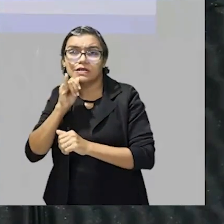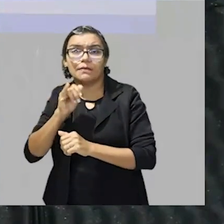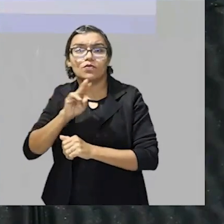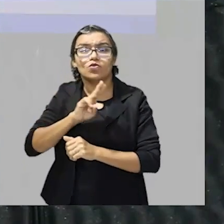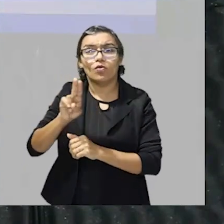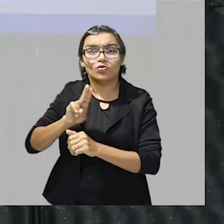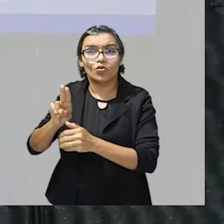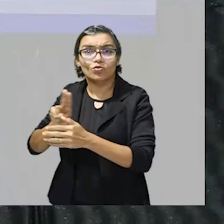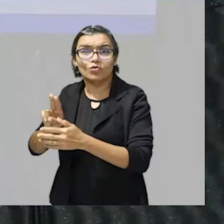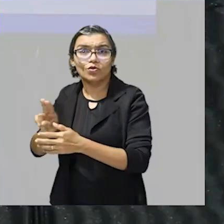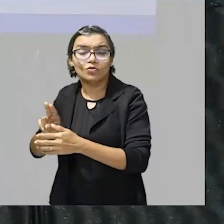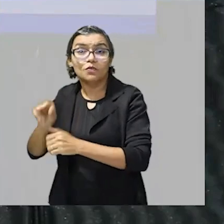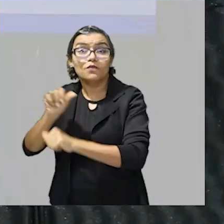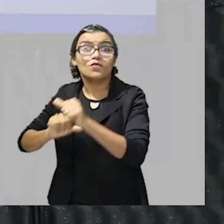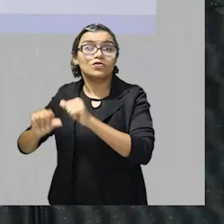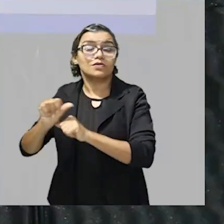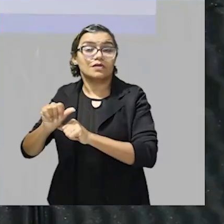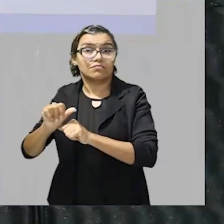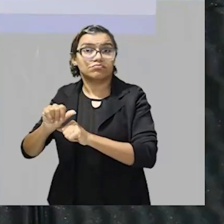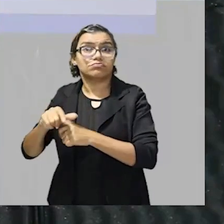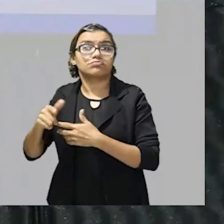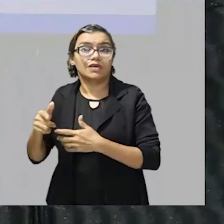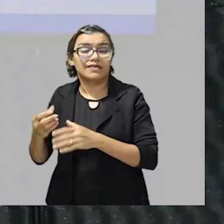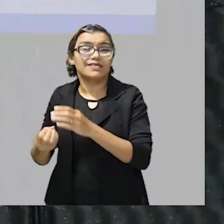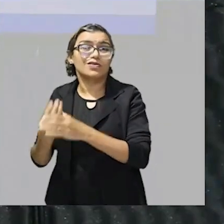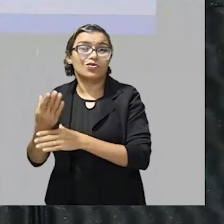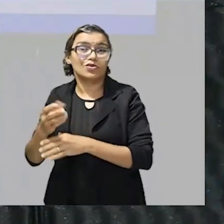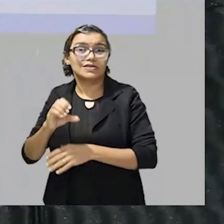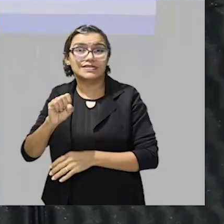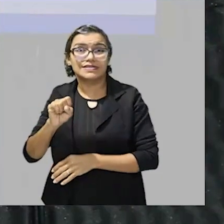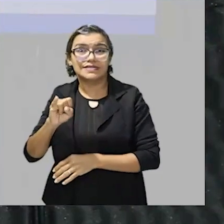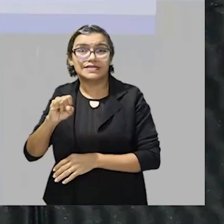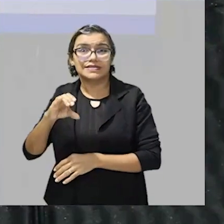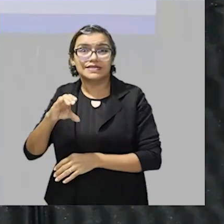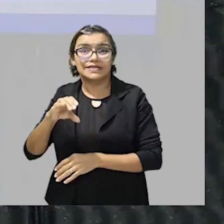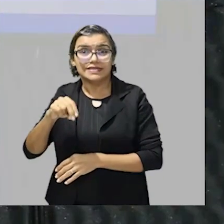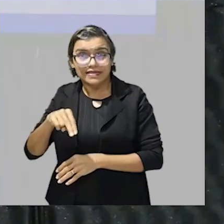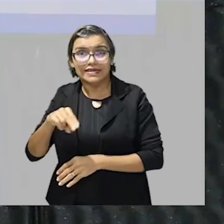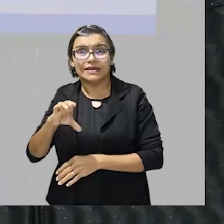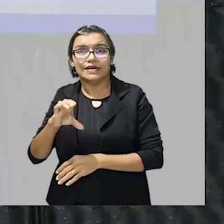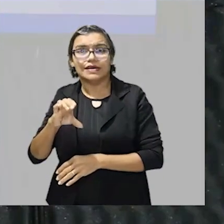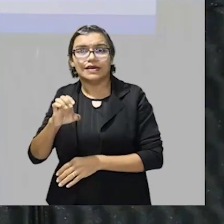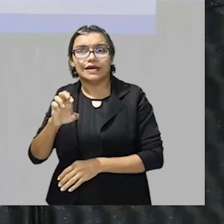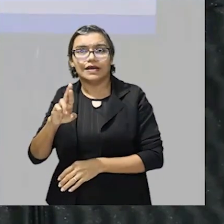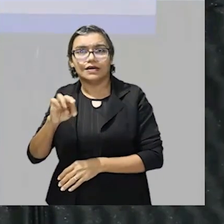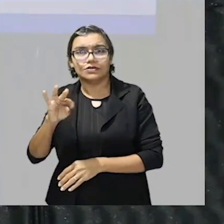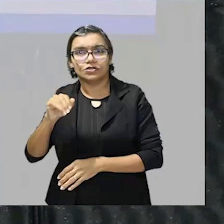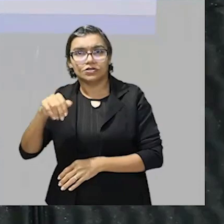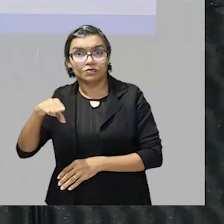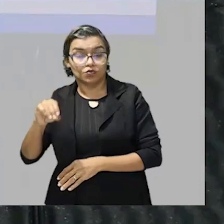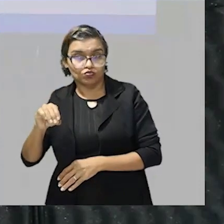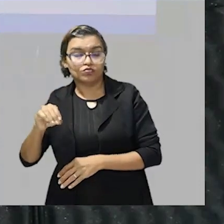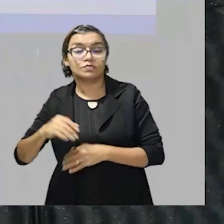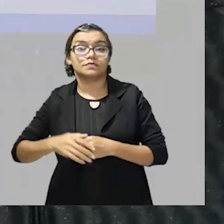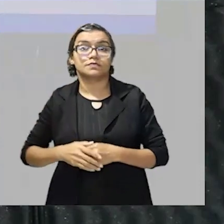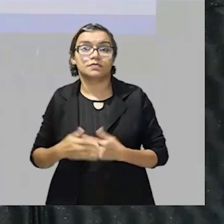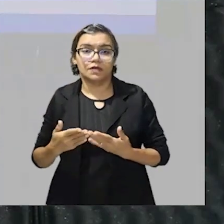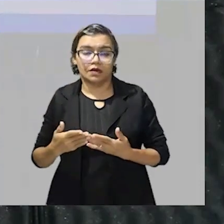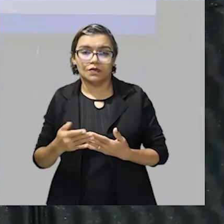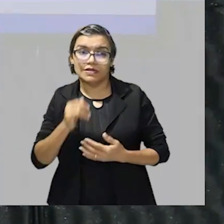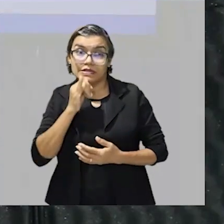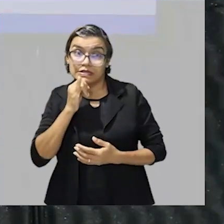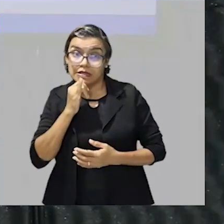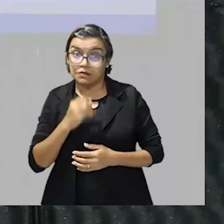e esse sincretismo religioso nasceu então quando eu não conheço a conjuntura eu falo o quê